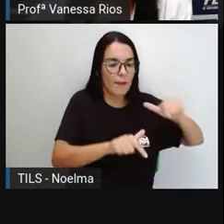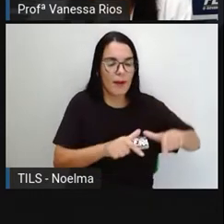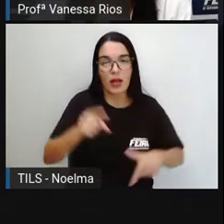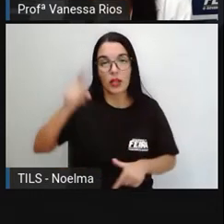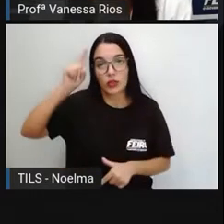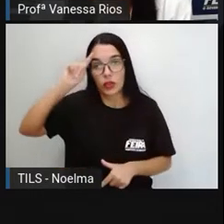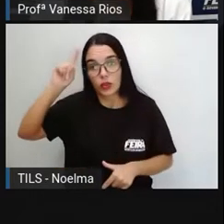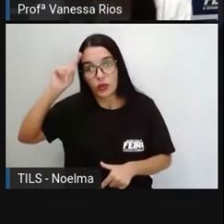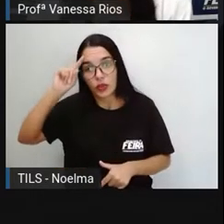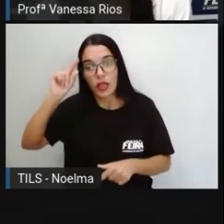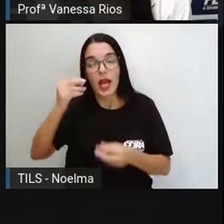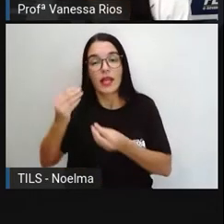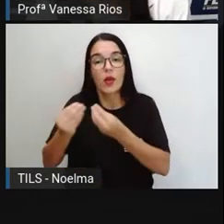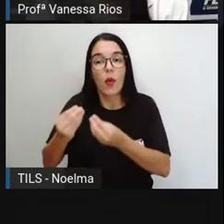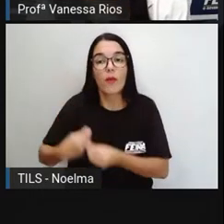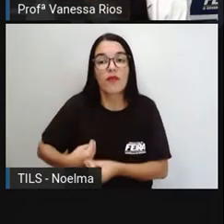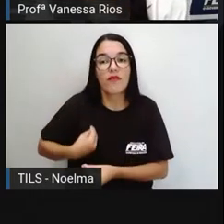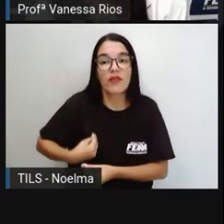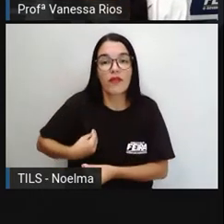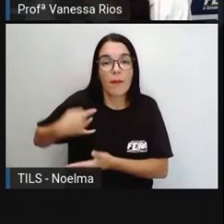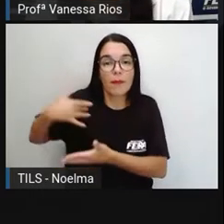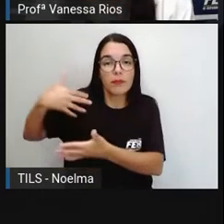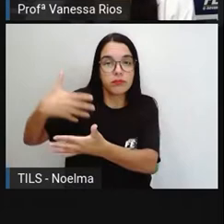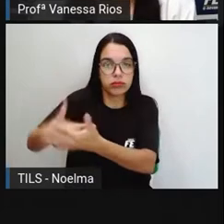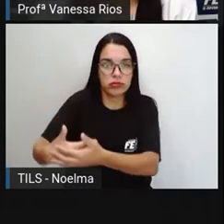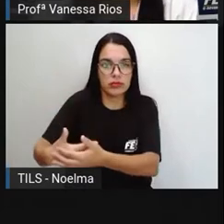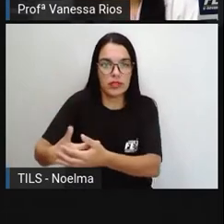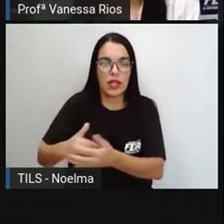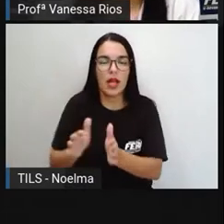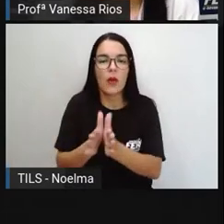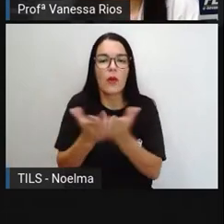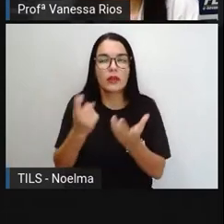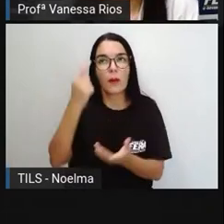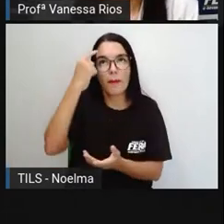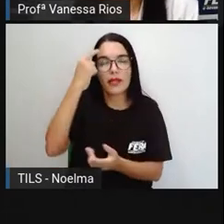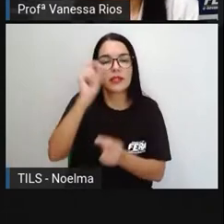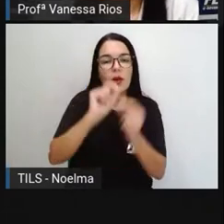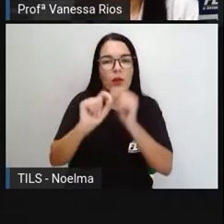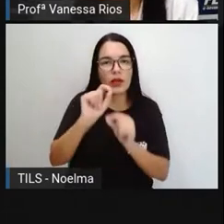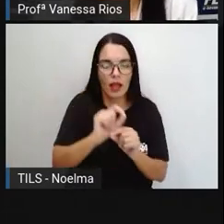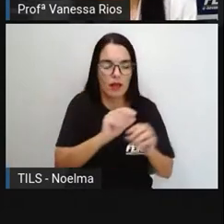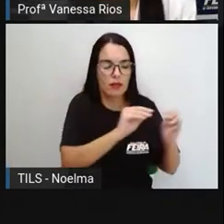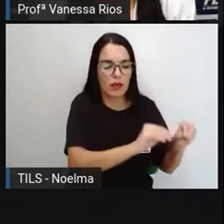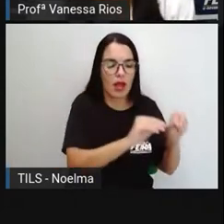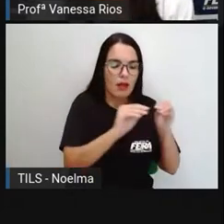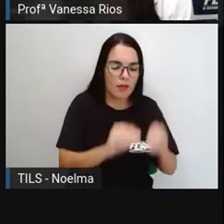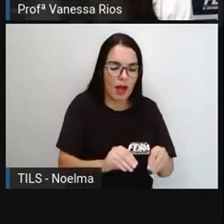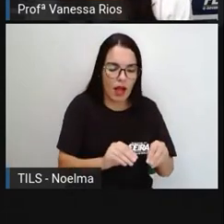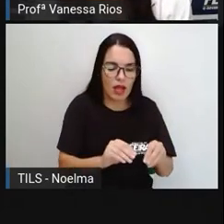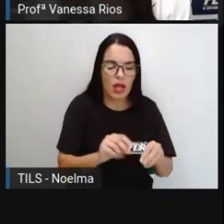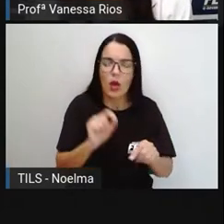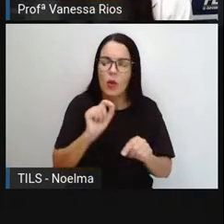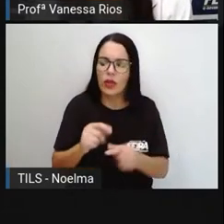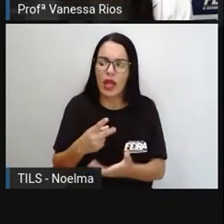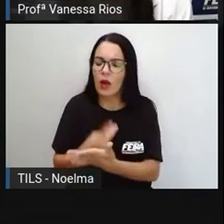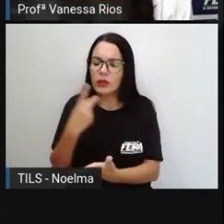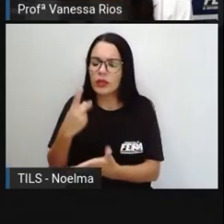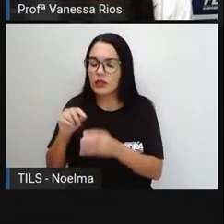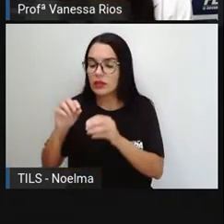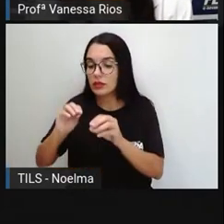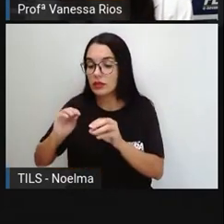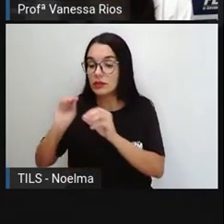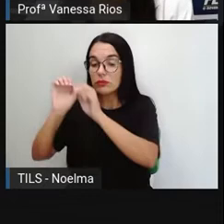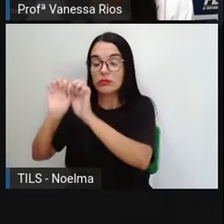de sobrevivência, quando a gente pensa aí no que acontecia no período do nomadismo e no que acontece no período